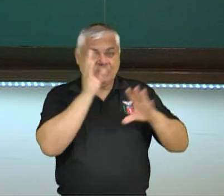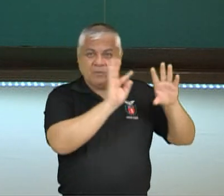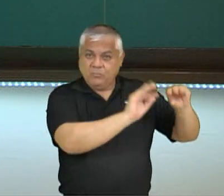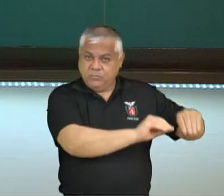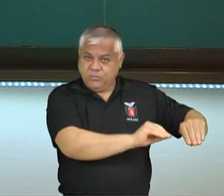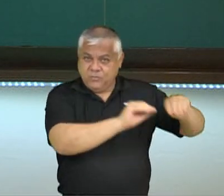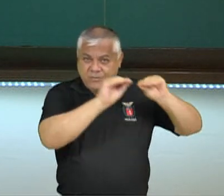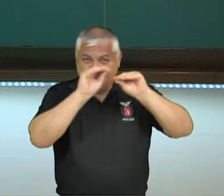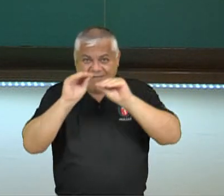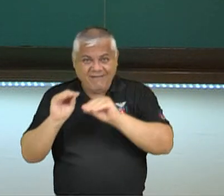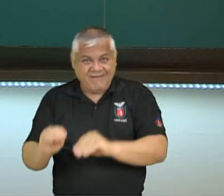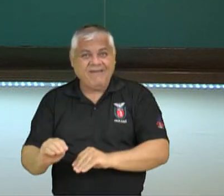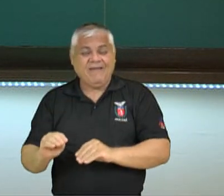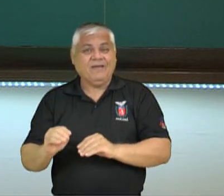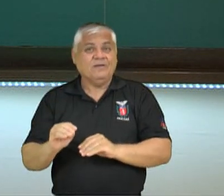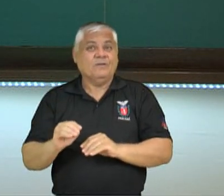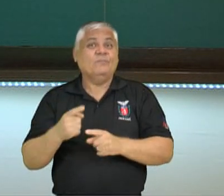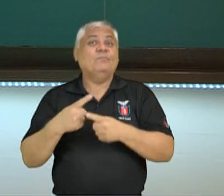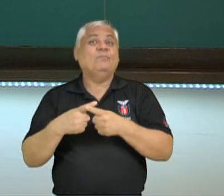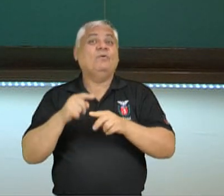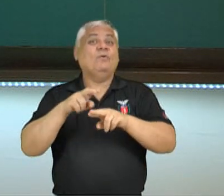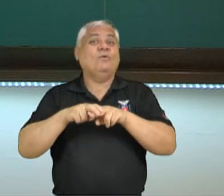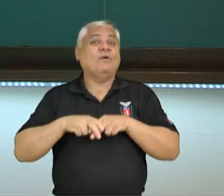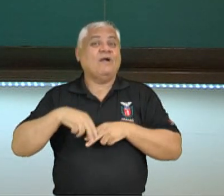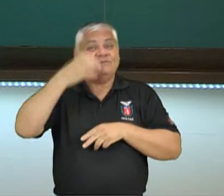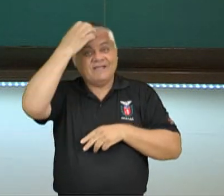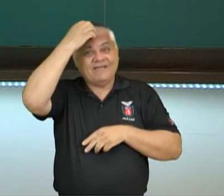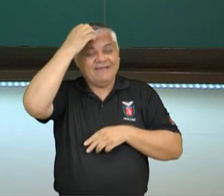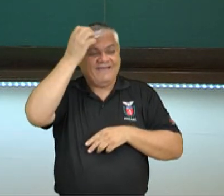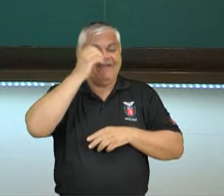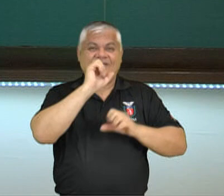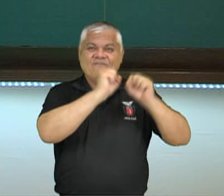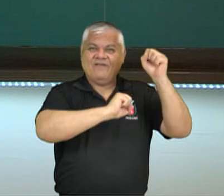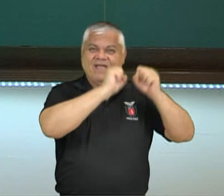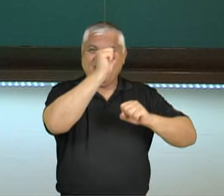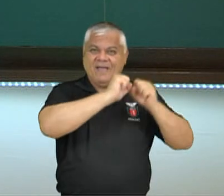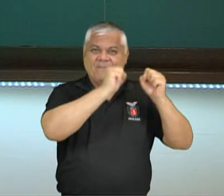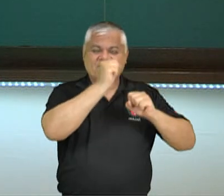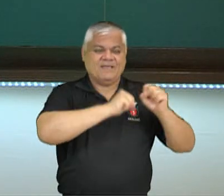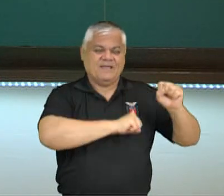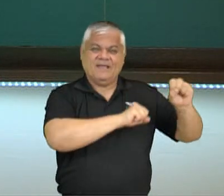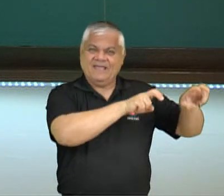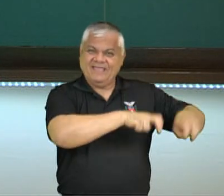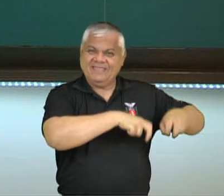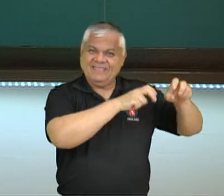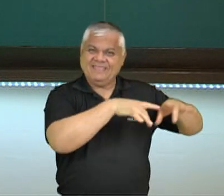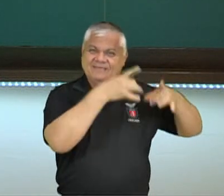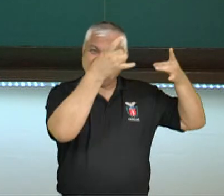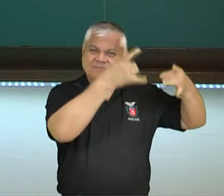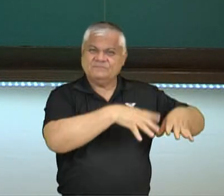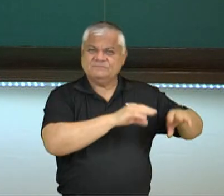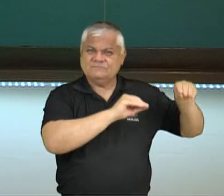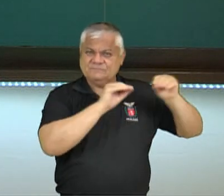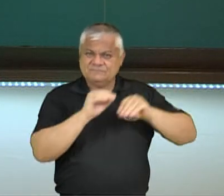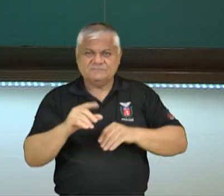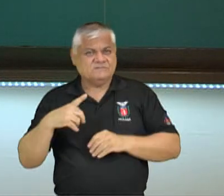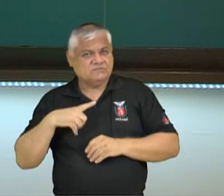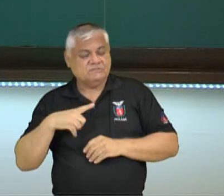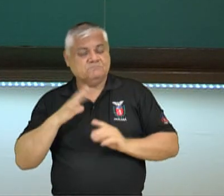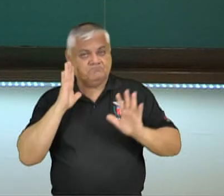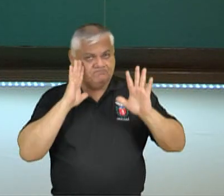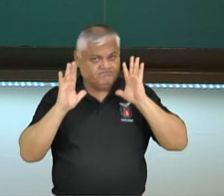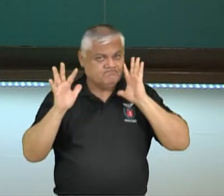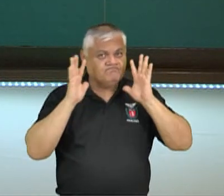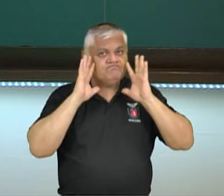que existiu com a Revolução Industrial, das pessoas saindo da zona rural e vindo para a zona urbana? Precisamos